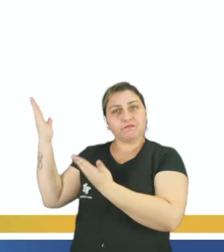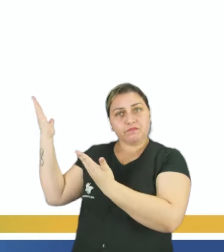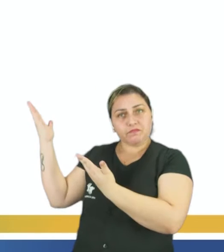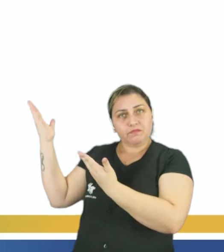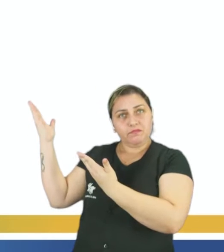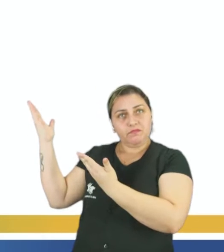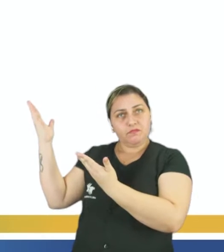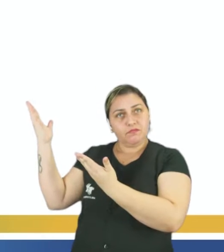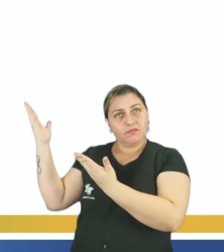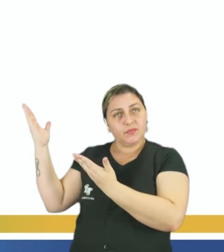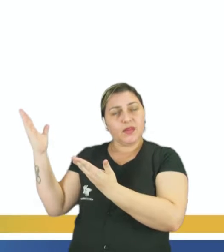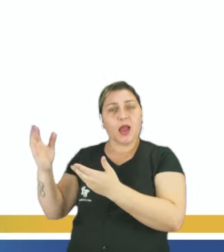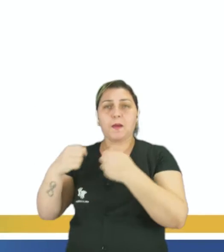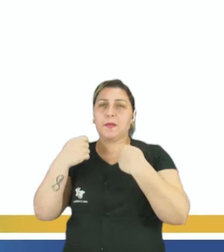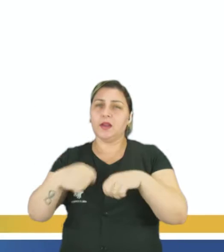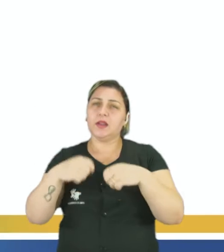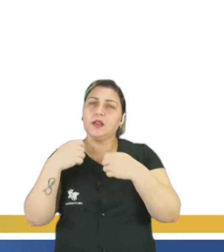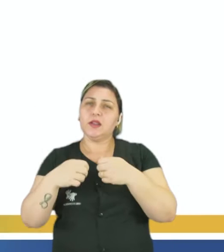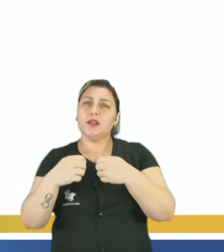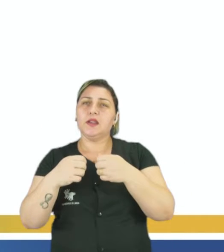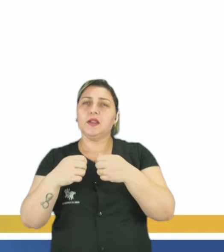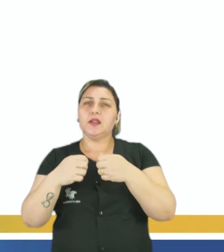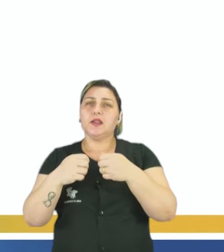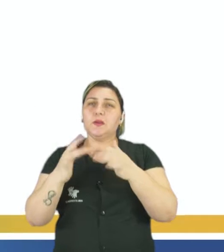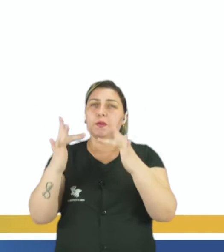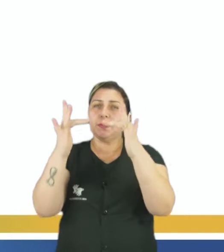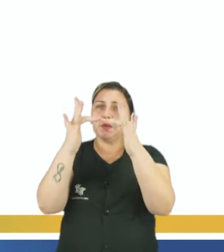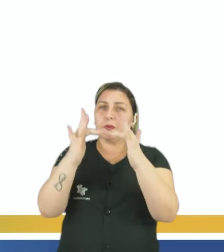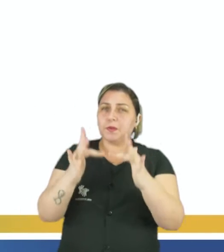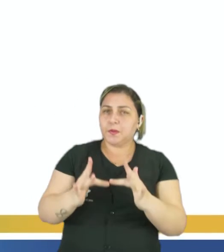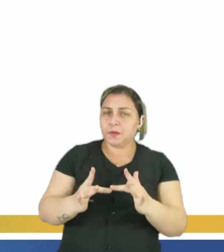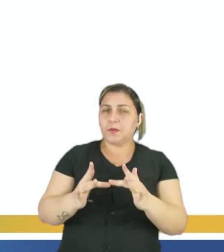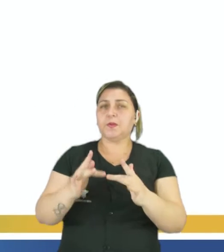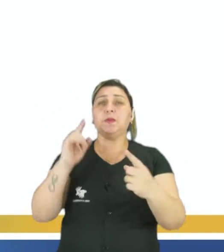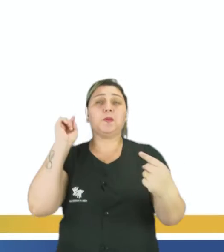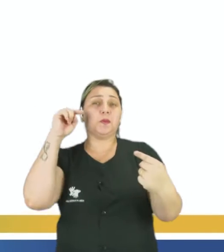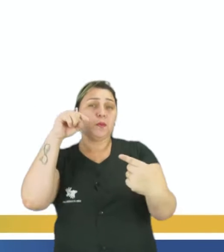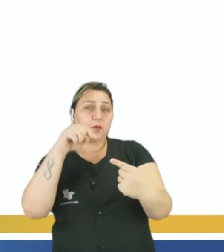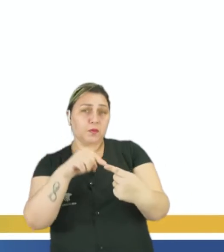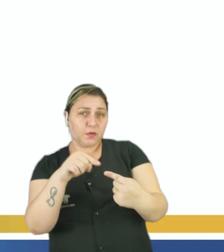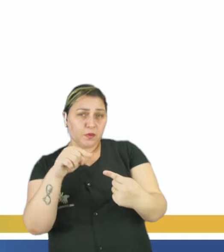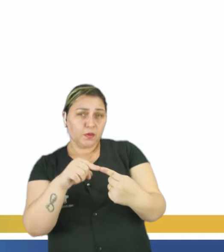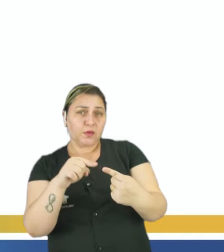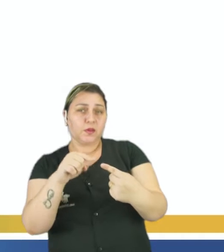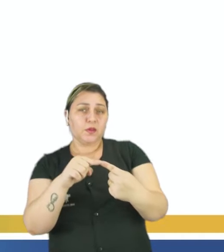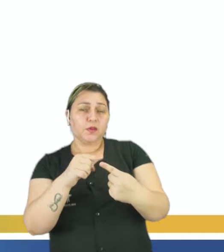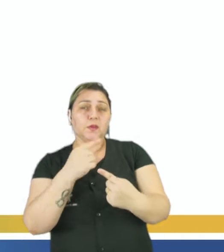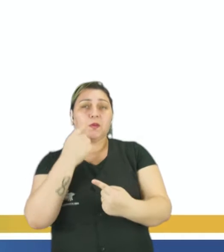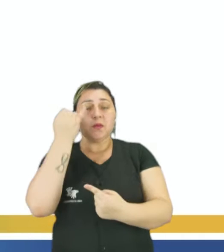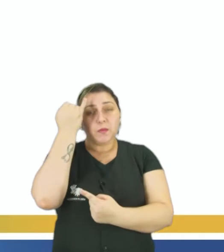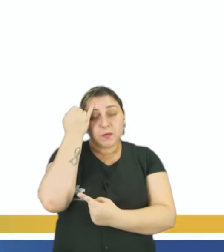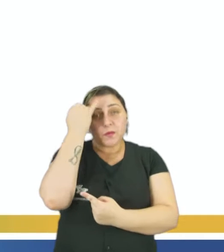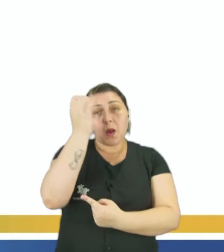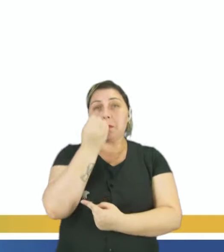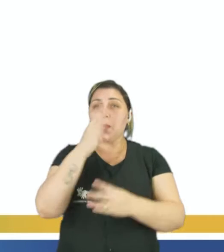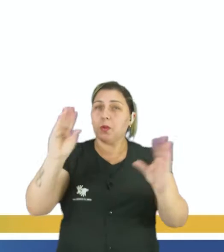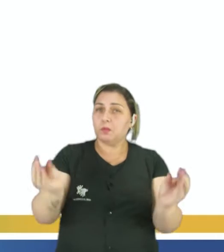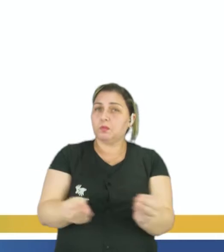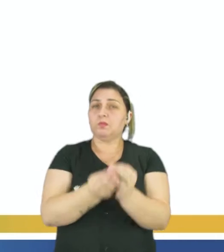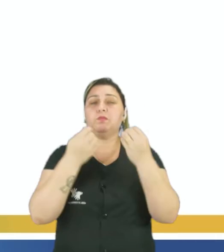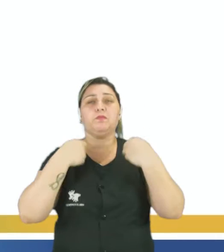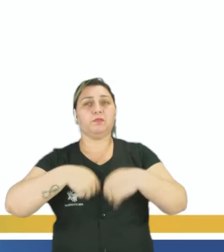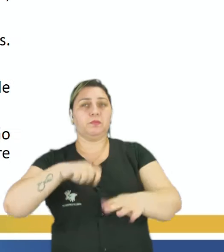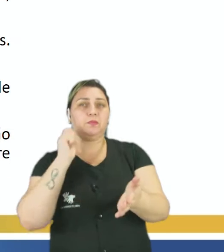slides. Tem que estar casando os objetivos, as intenções, para que uma boa resenha seja